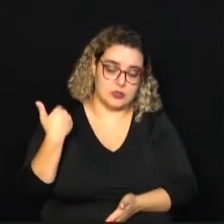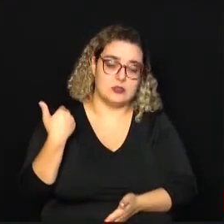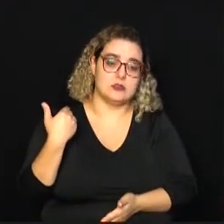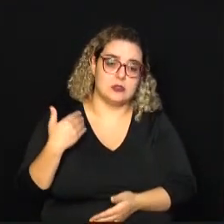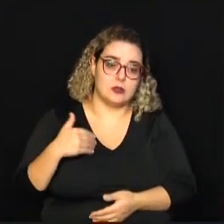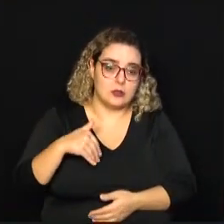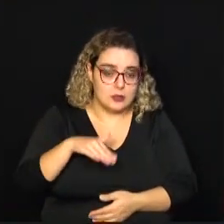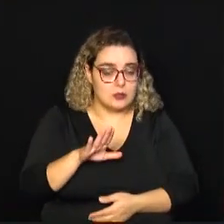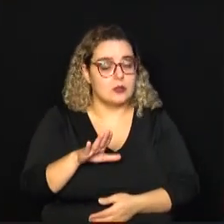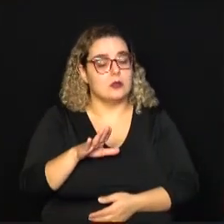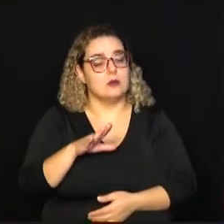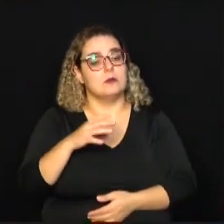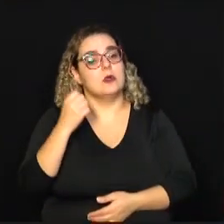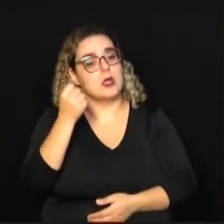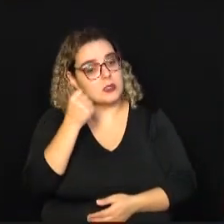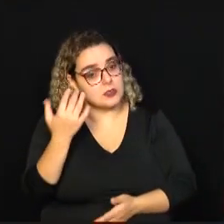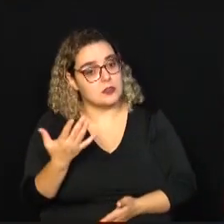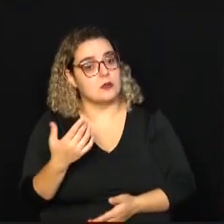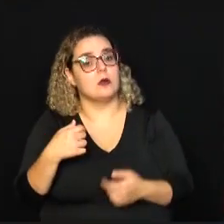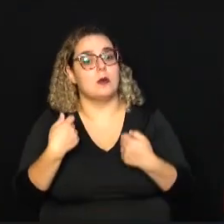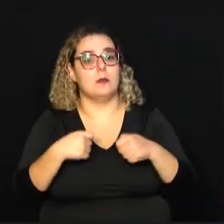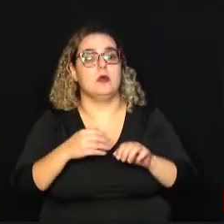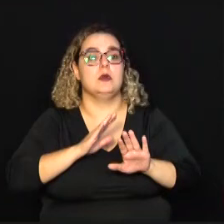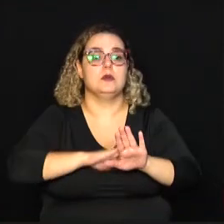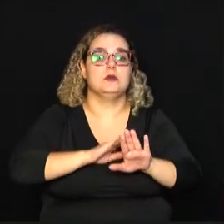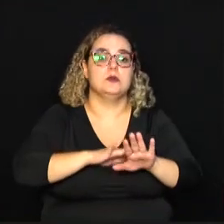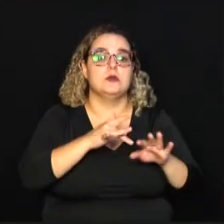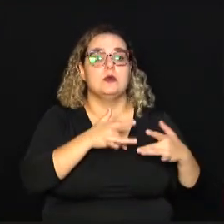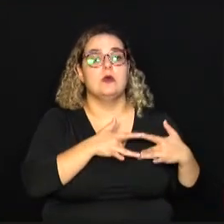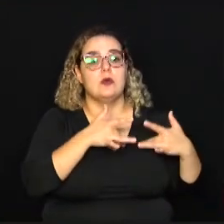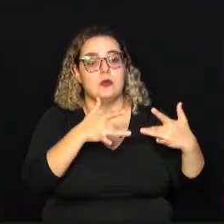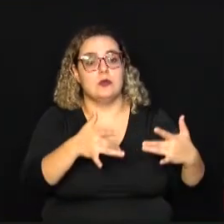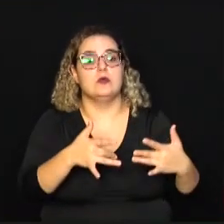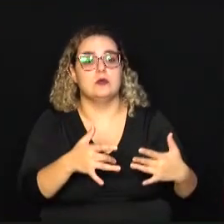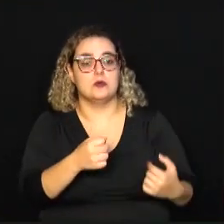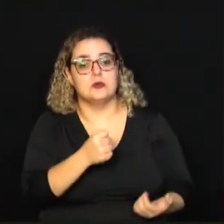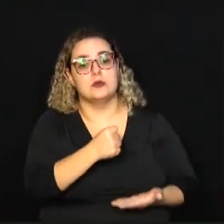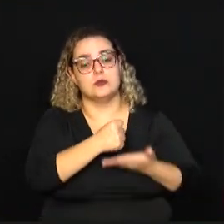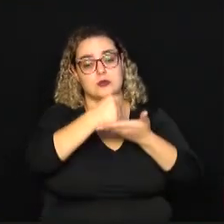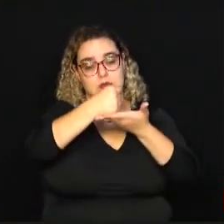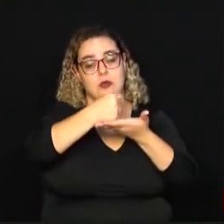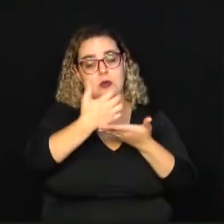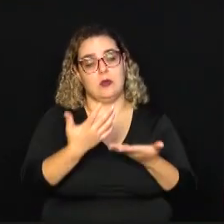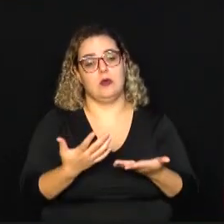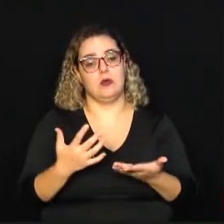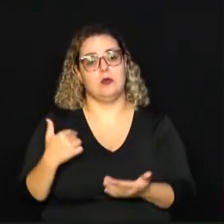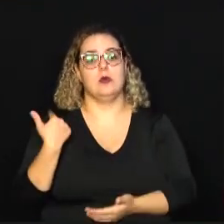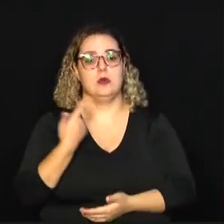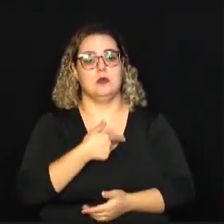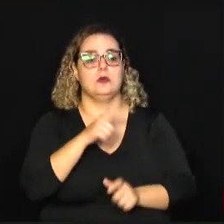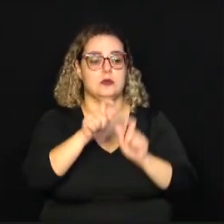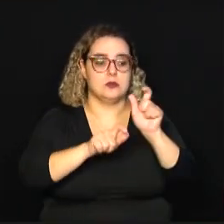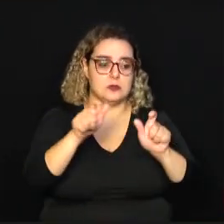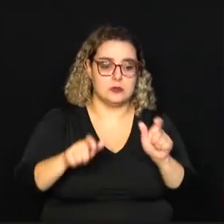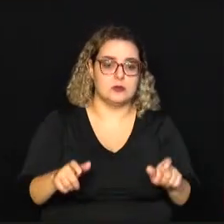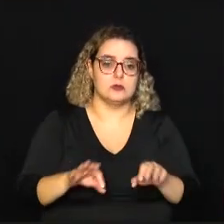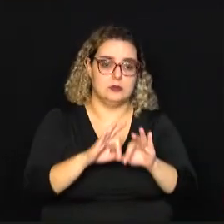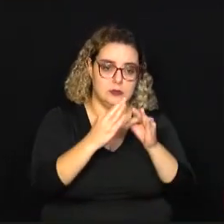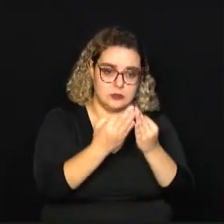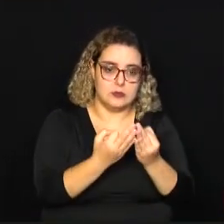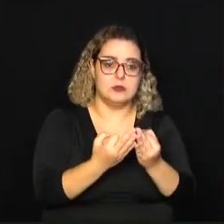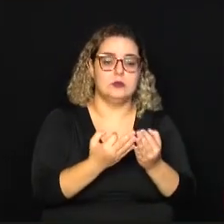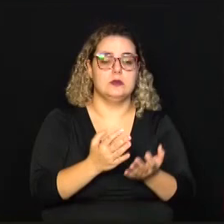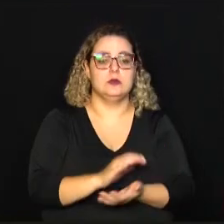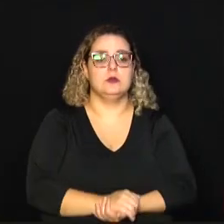gente precisa apresentar medidas aí de solidariedade, de socorro, né, ao nosso povo que está mais sendo